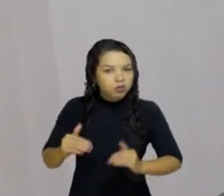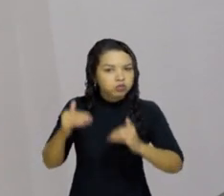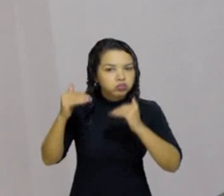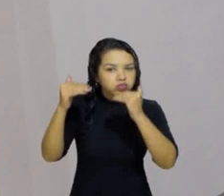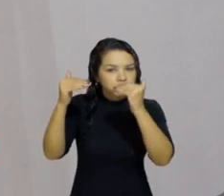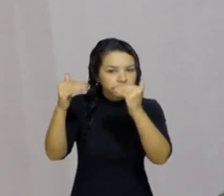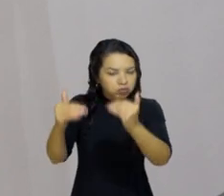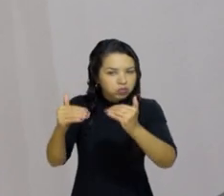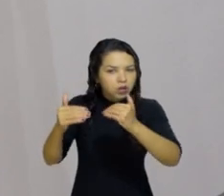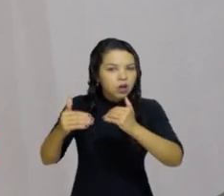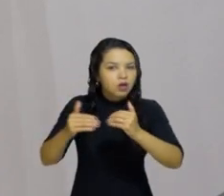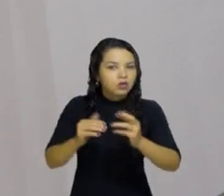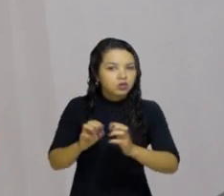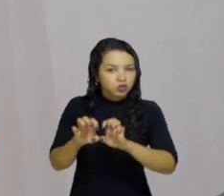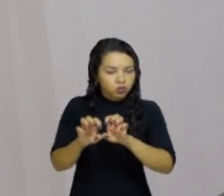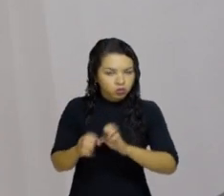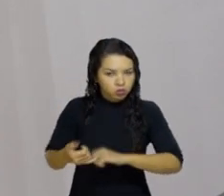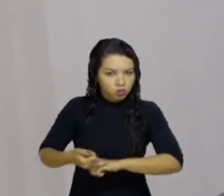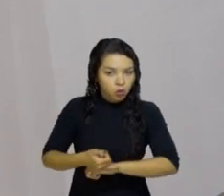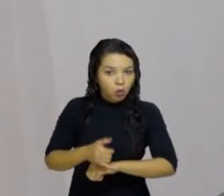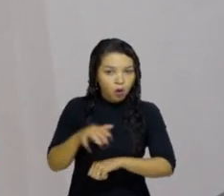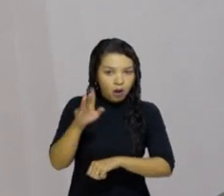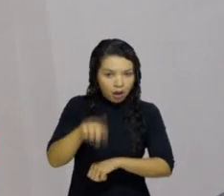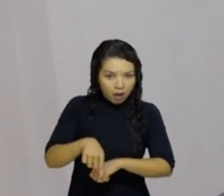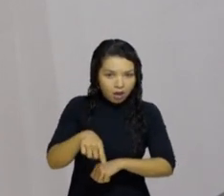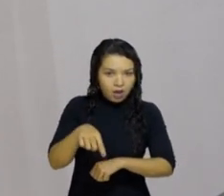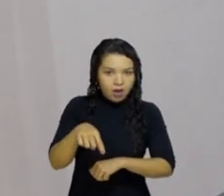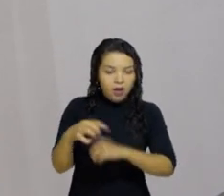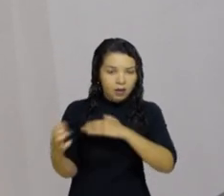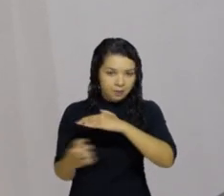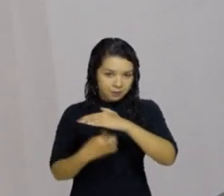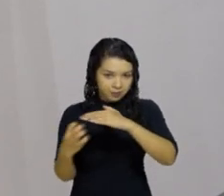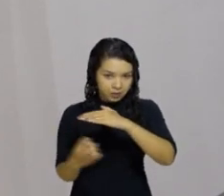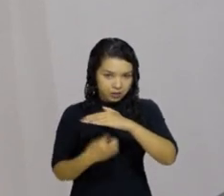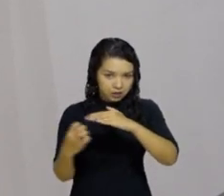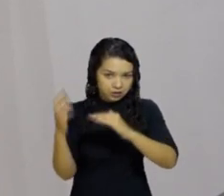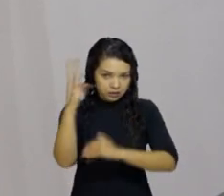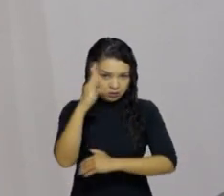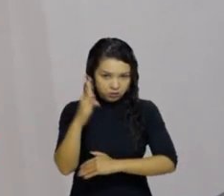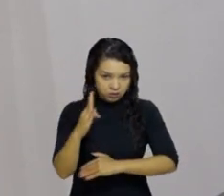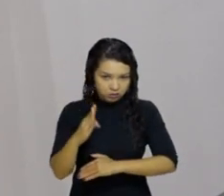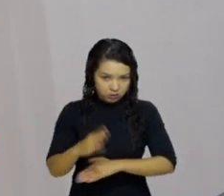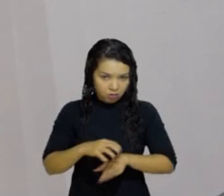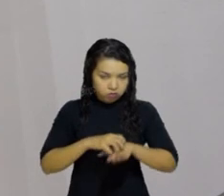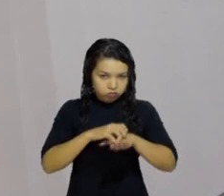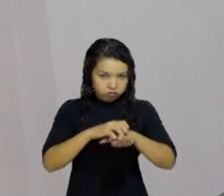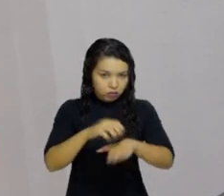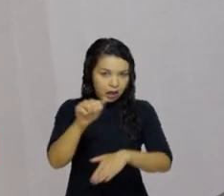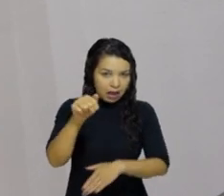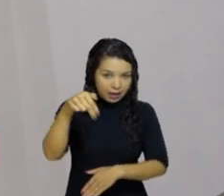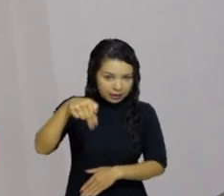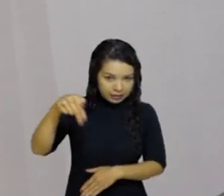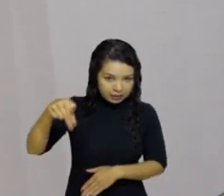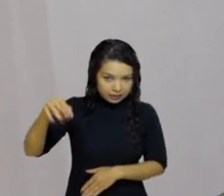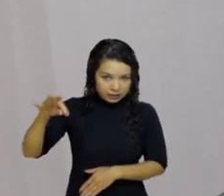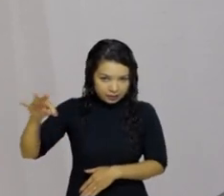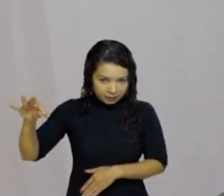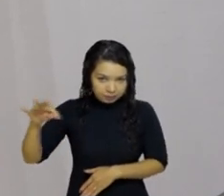da Agência Nacional de Transportes Terrestres, a ANTT, senhor Roger da Silva